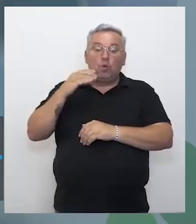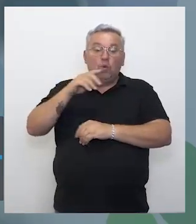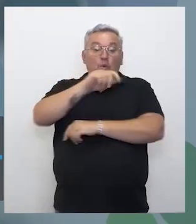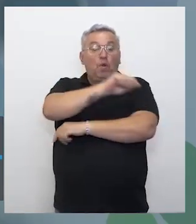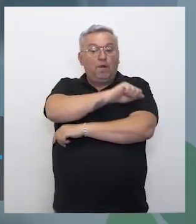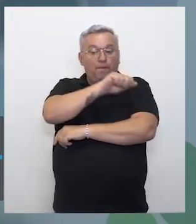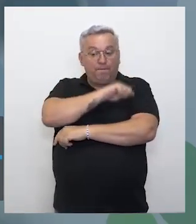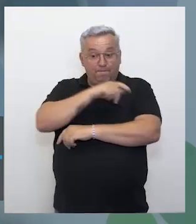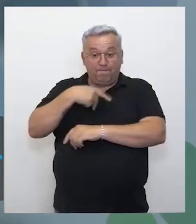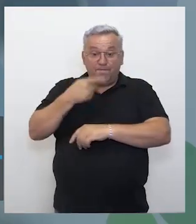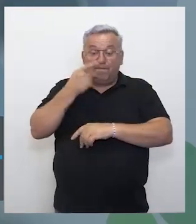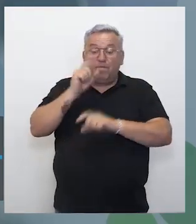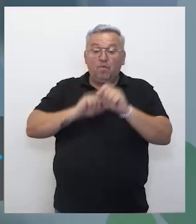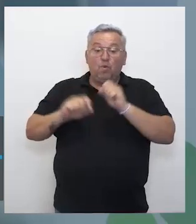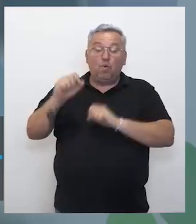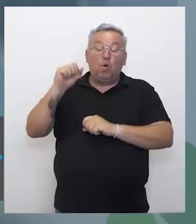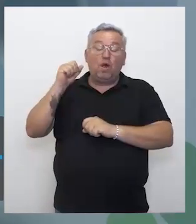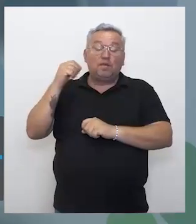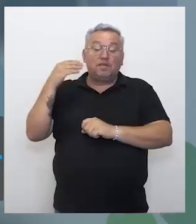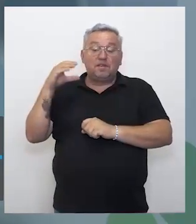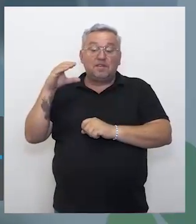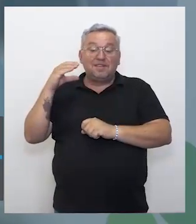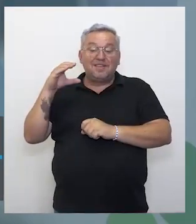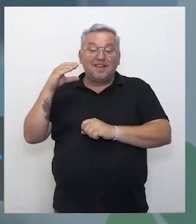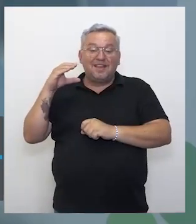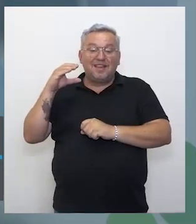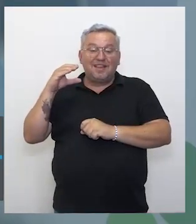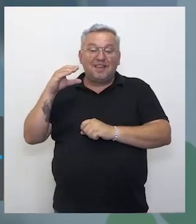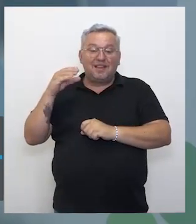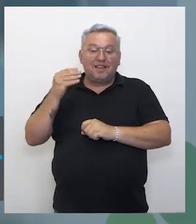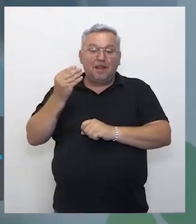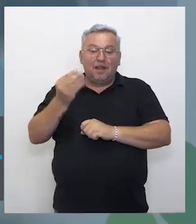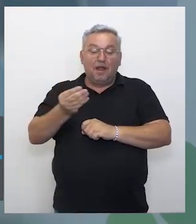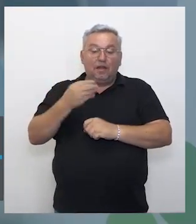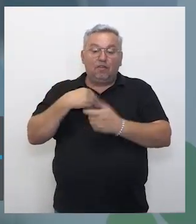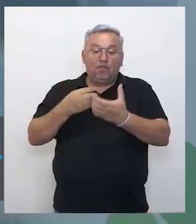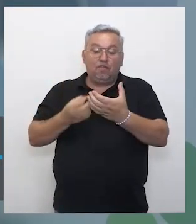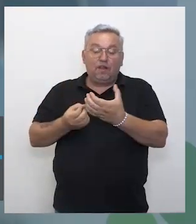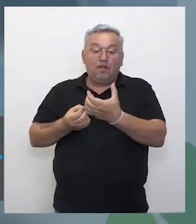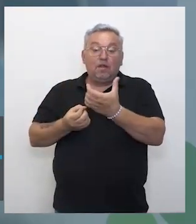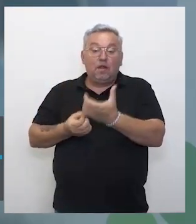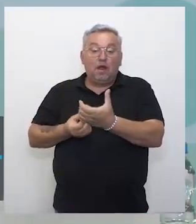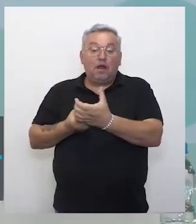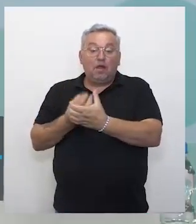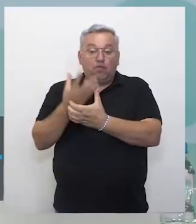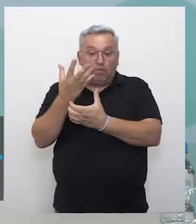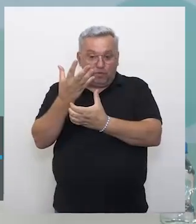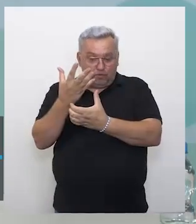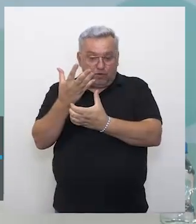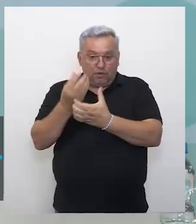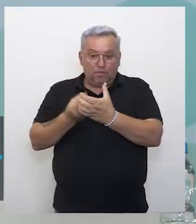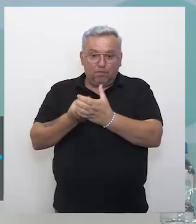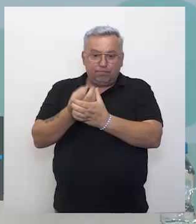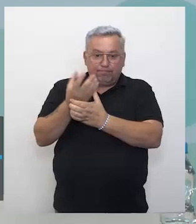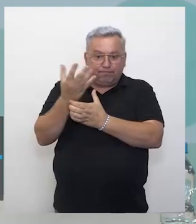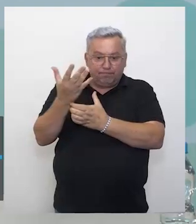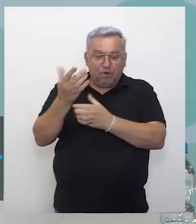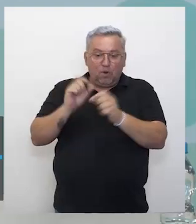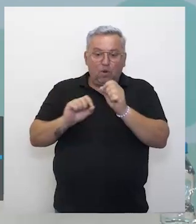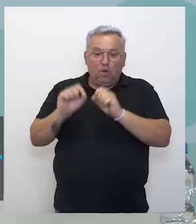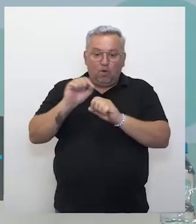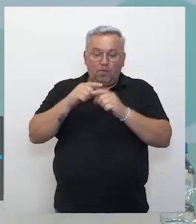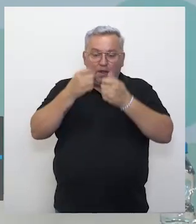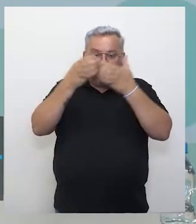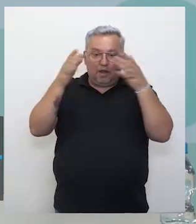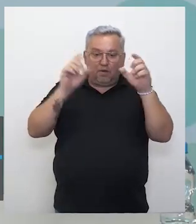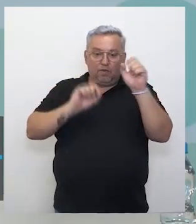alunos estão dizendo que é ciência, porque agora nós vamos dar a etimologia da palavra, não é, Fabi? Exatamente. E uma coisa que a gente precisa deixar muito